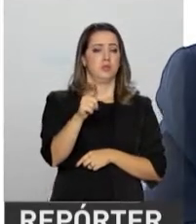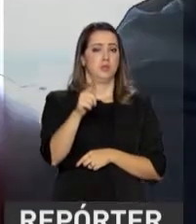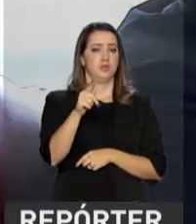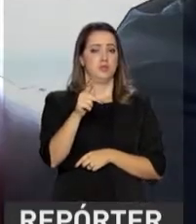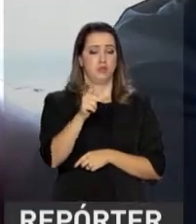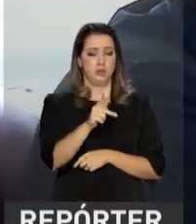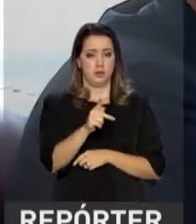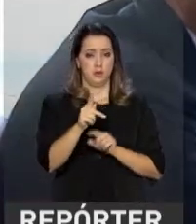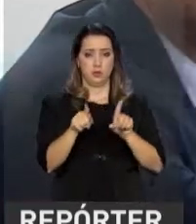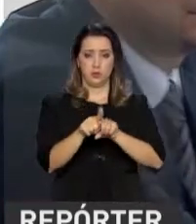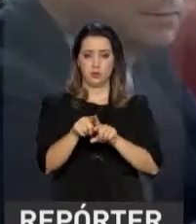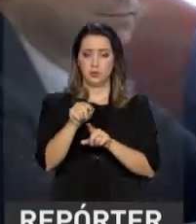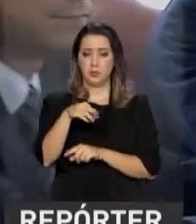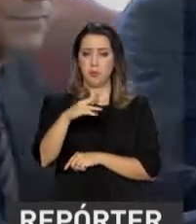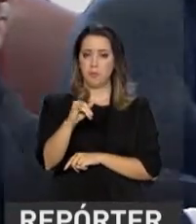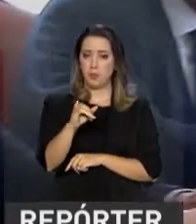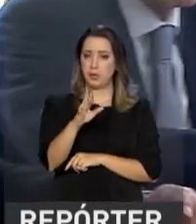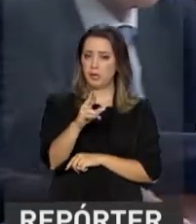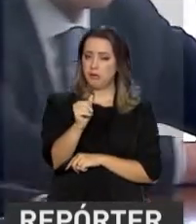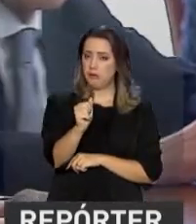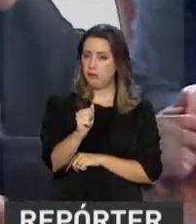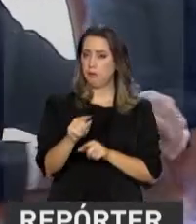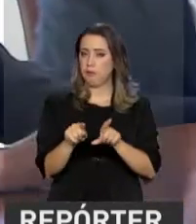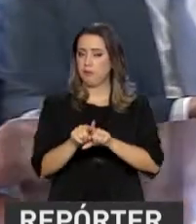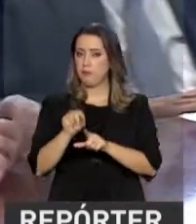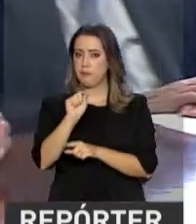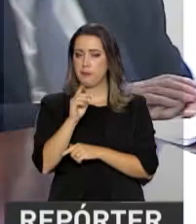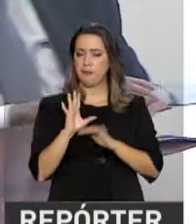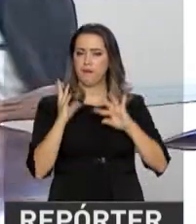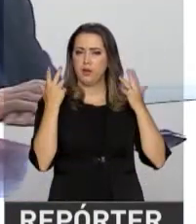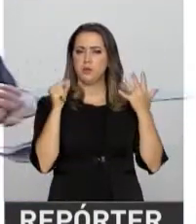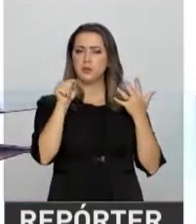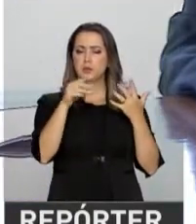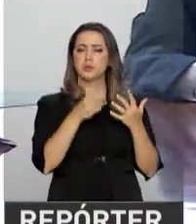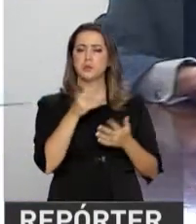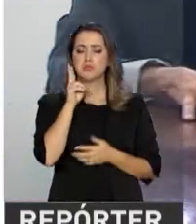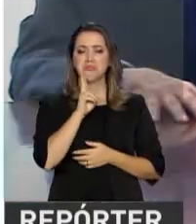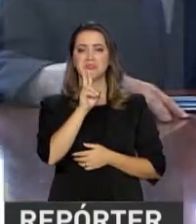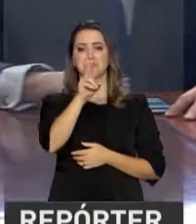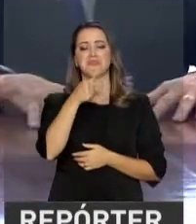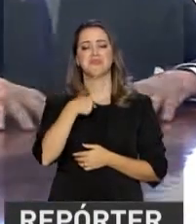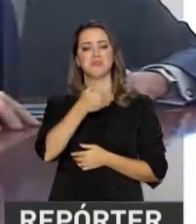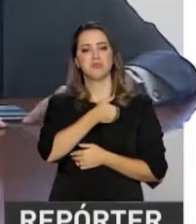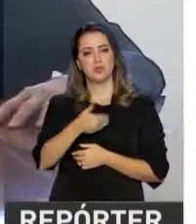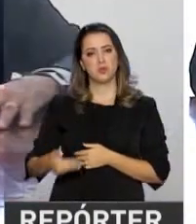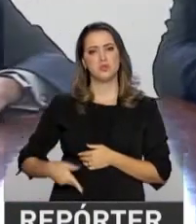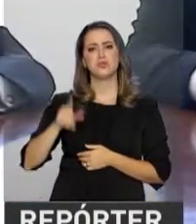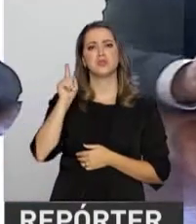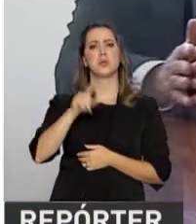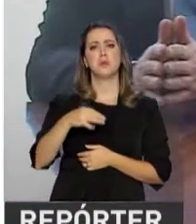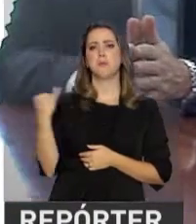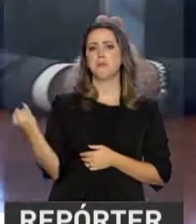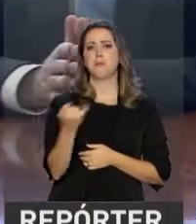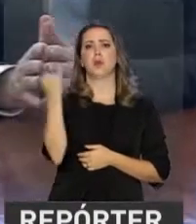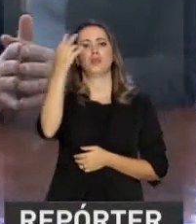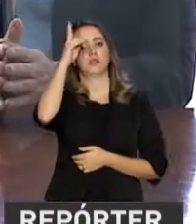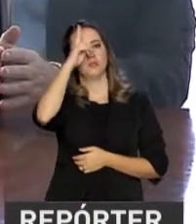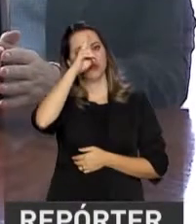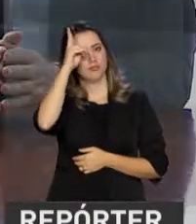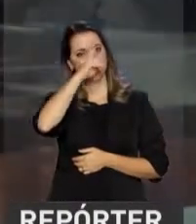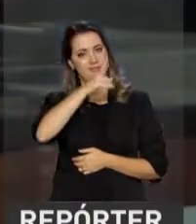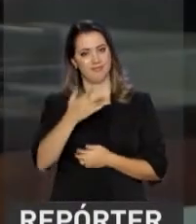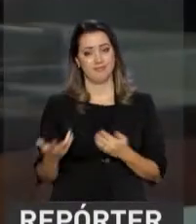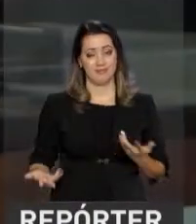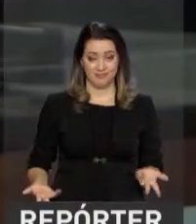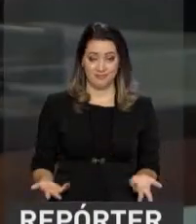da República, Moreira Franco, para comemorar o que, na visão do governo, é um verdadeiro fato histórico. No começo dessa